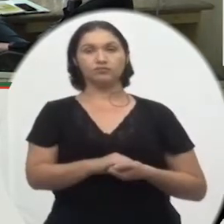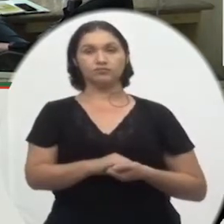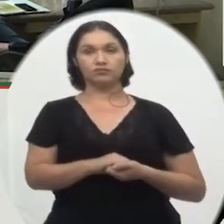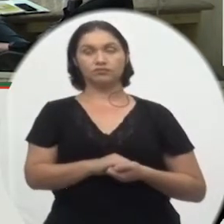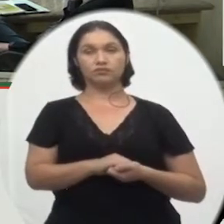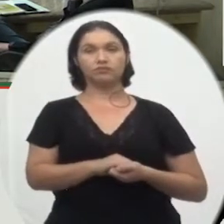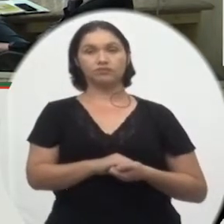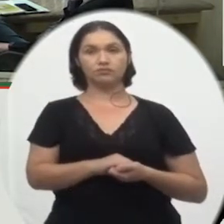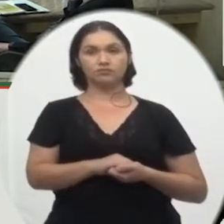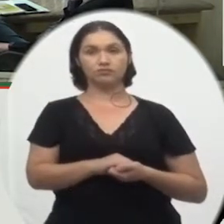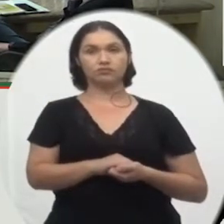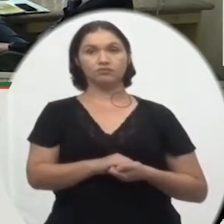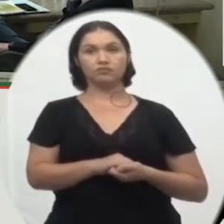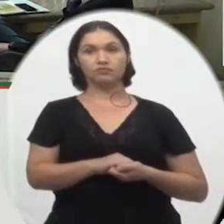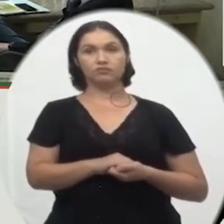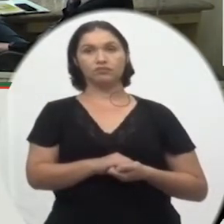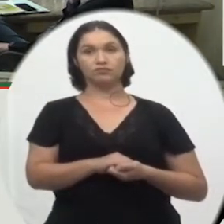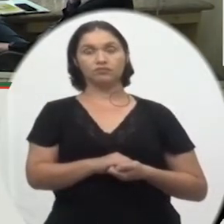Você respondeu hoje.